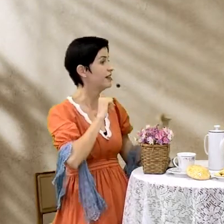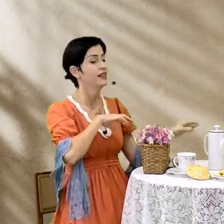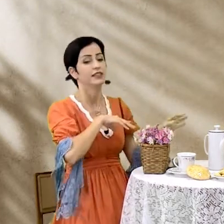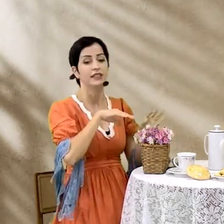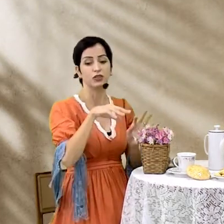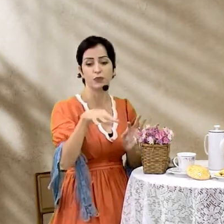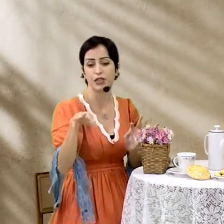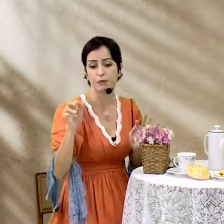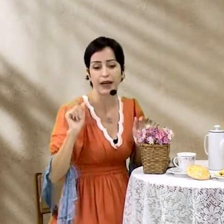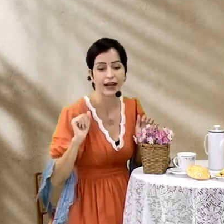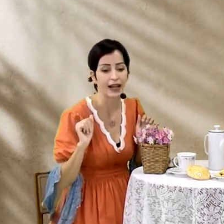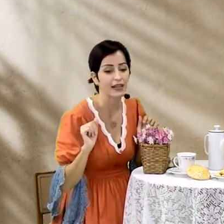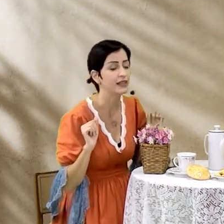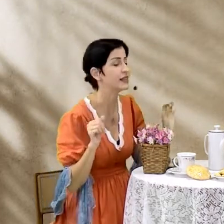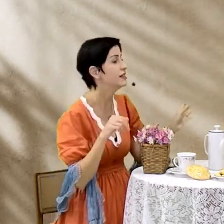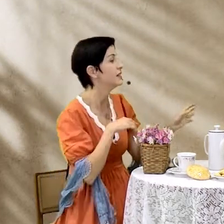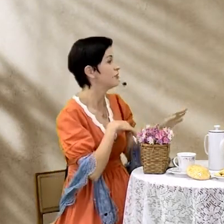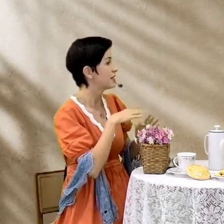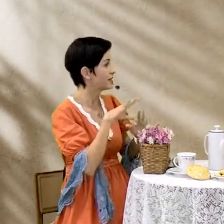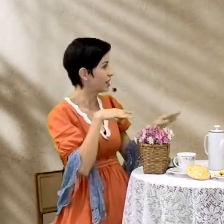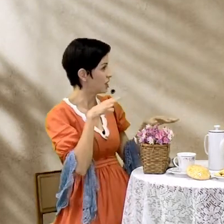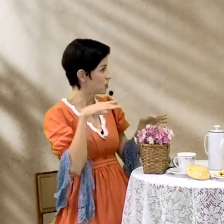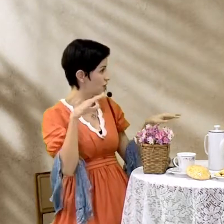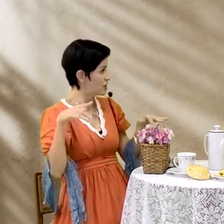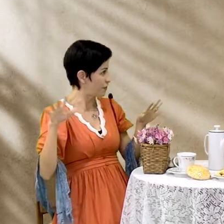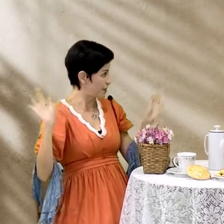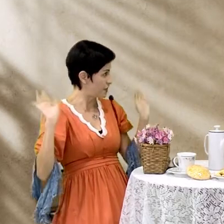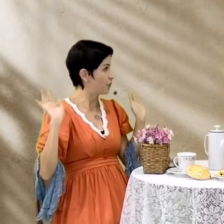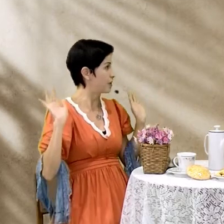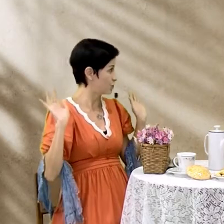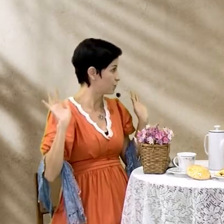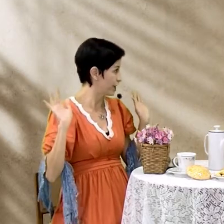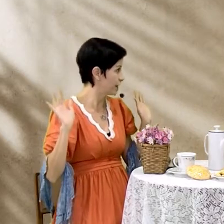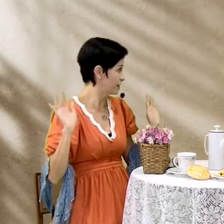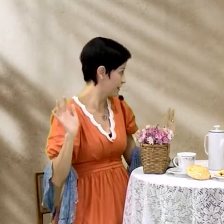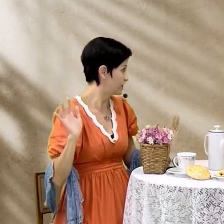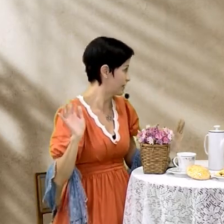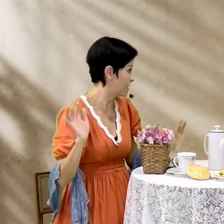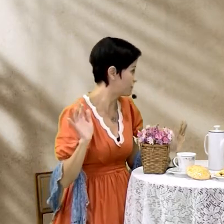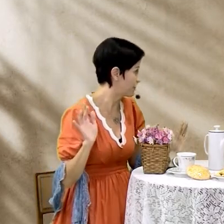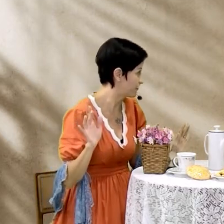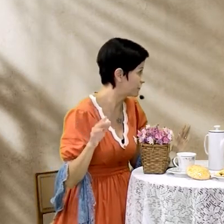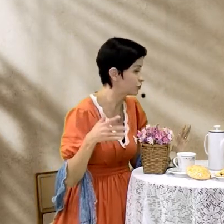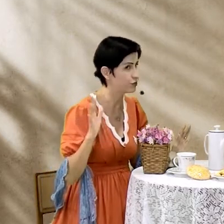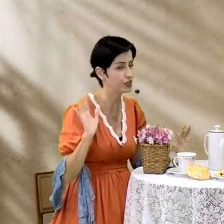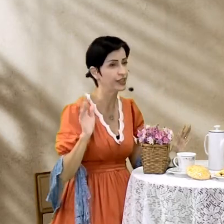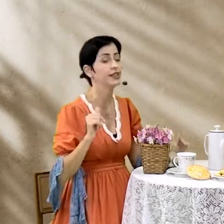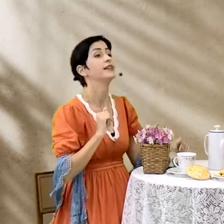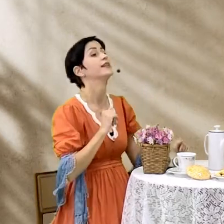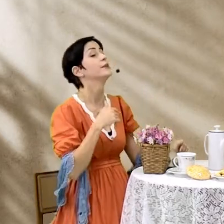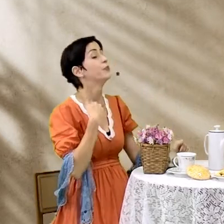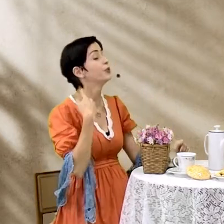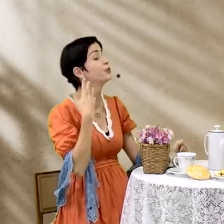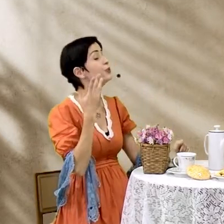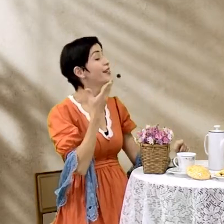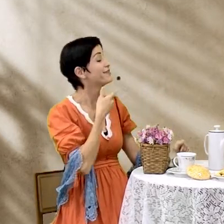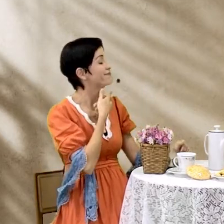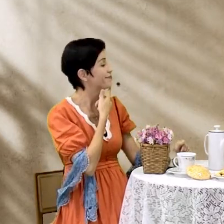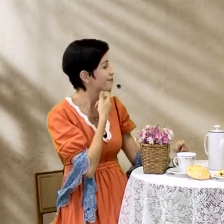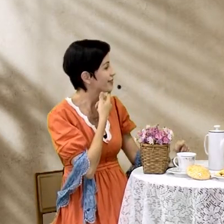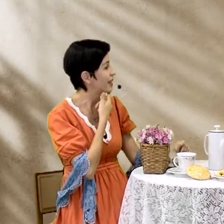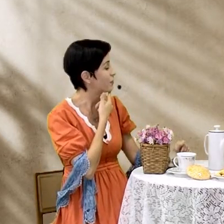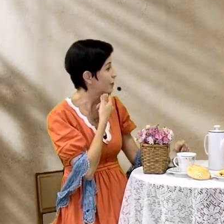vaca, dando milho para galinha, fazendo aquelas coisas a fazer doméstico, né? Que Fazia as todo mulheres dia fazem isso. todo dia. Pois não